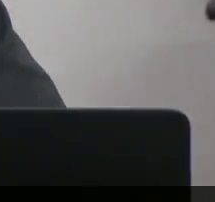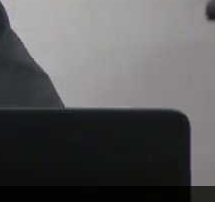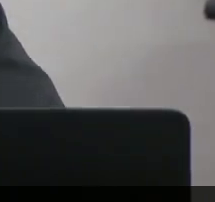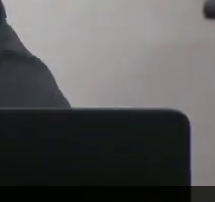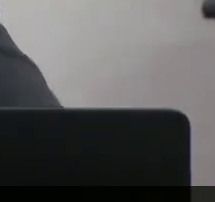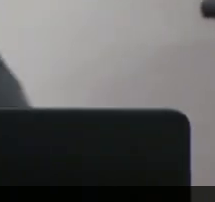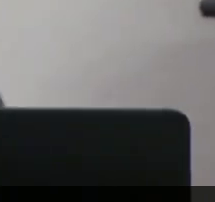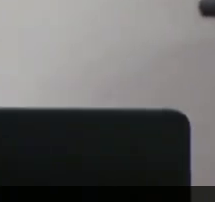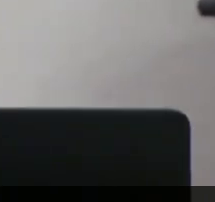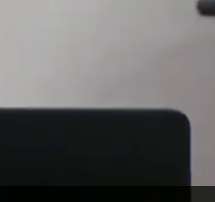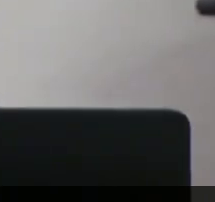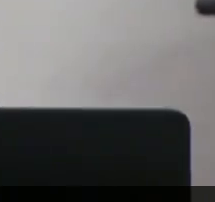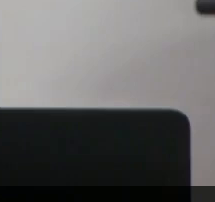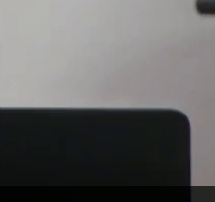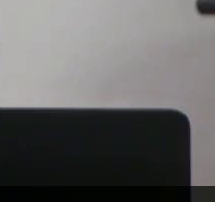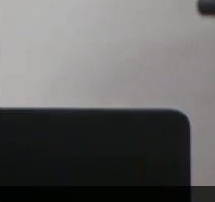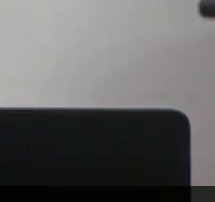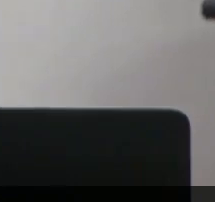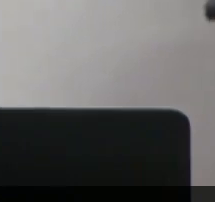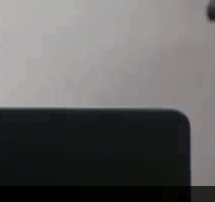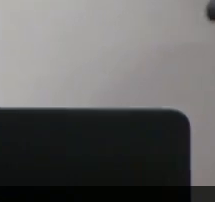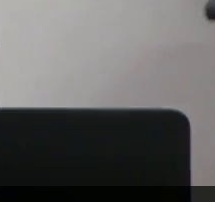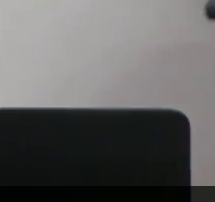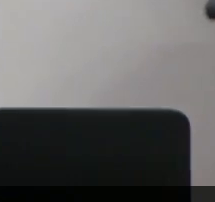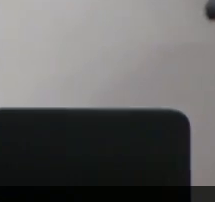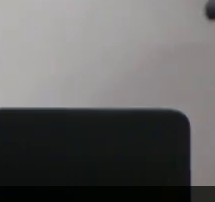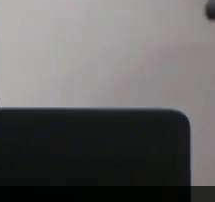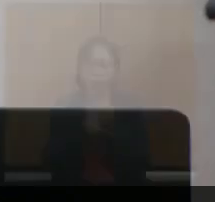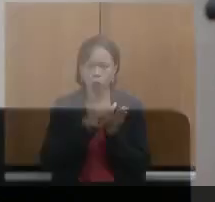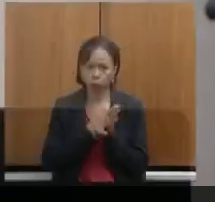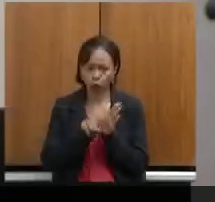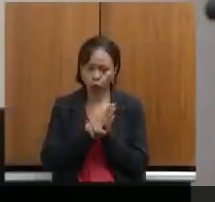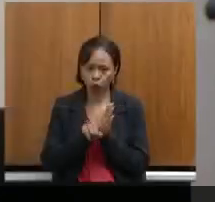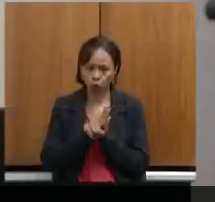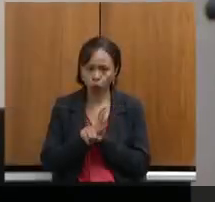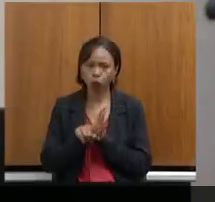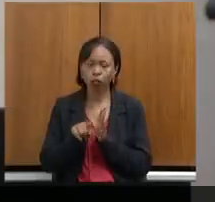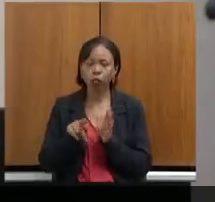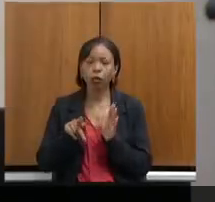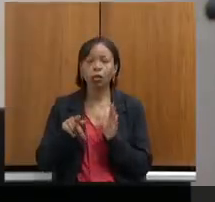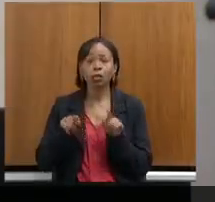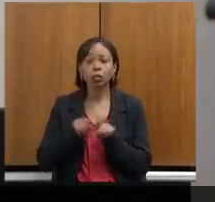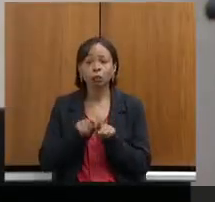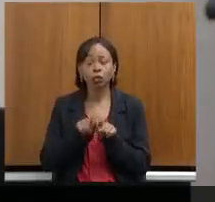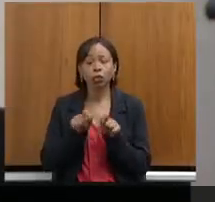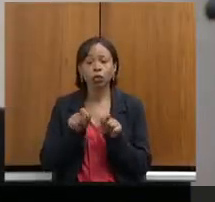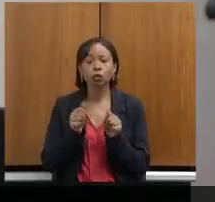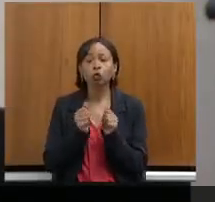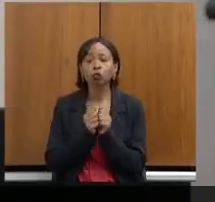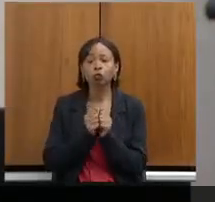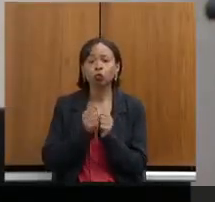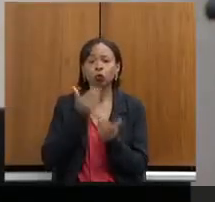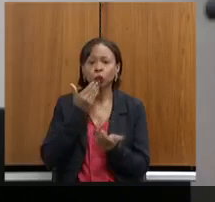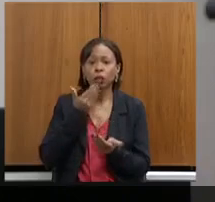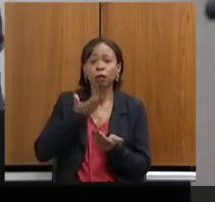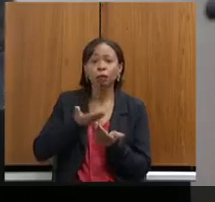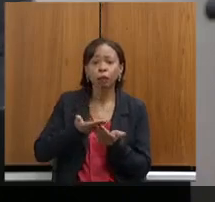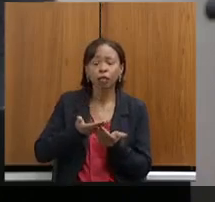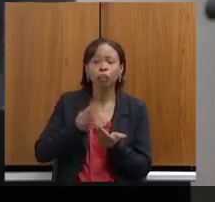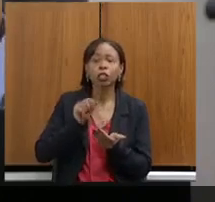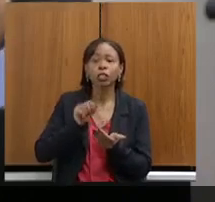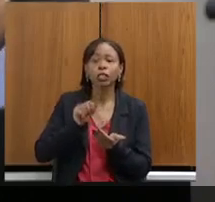as perguntas que estão sendo elaboradas também estão sendo é com requerimentos para os pedidos de